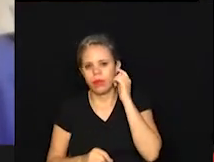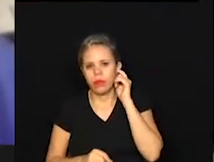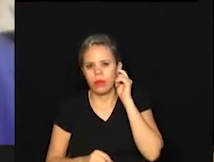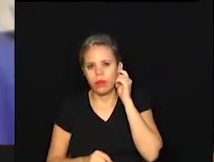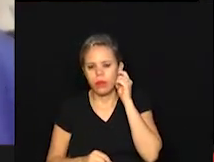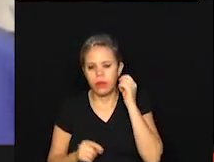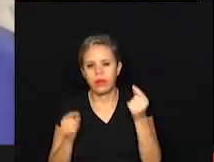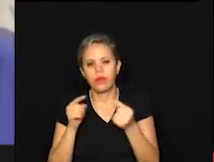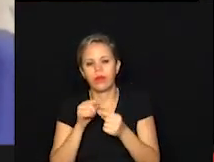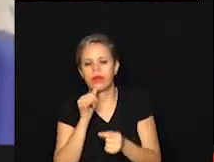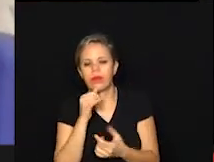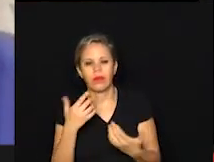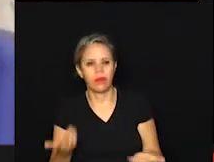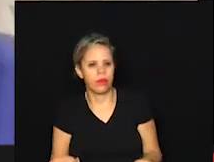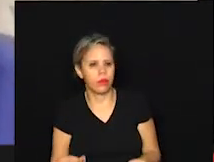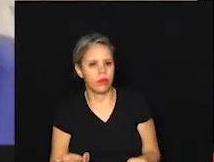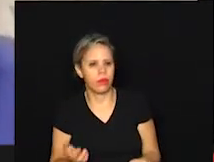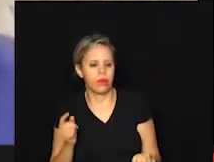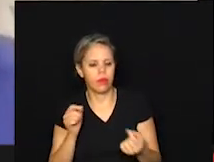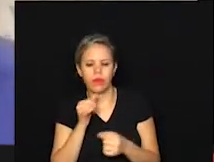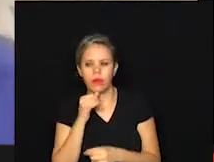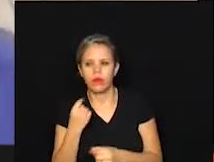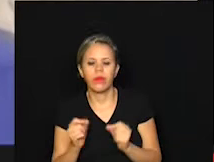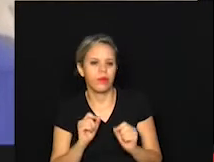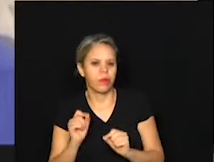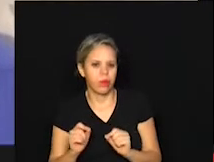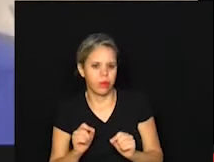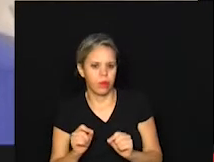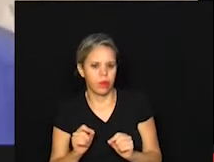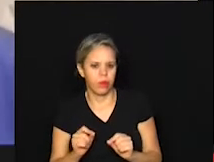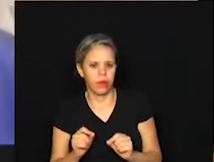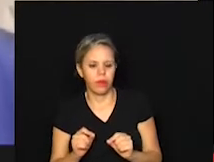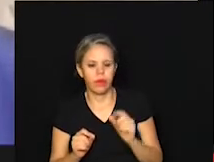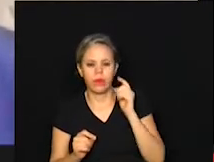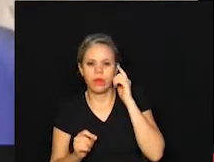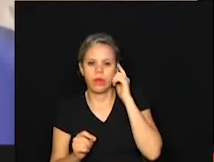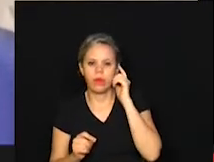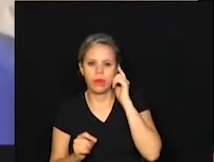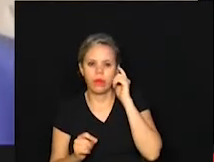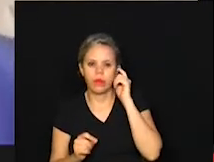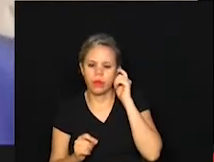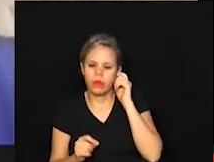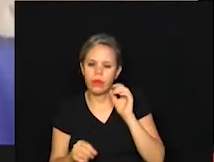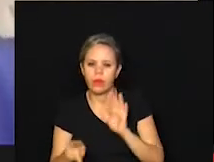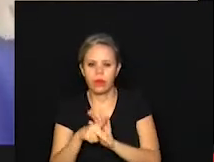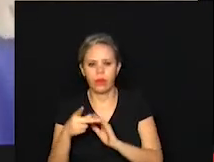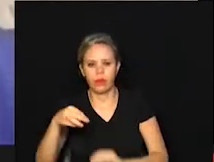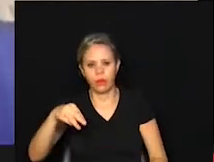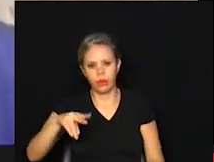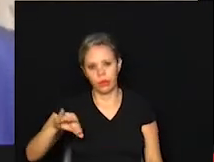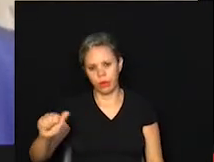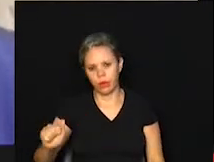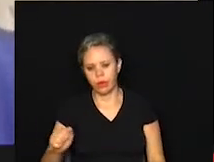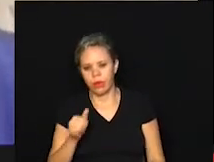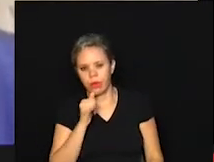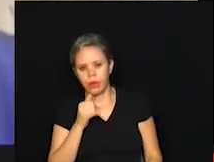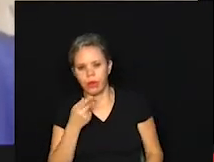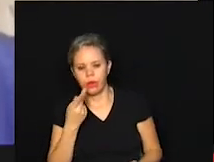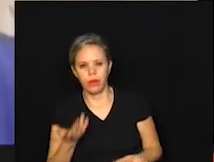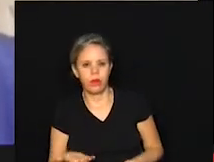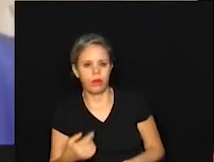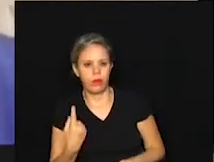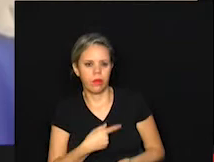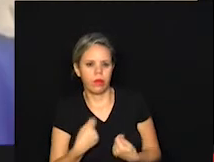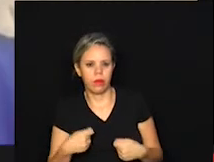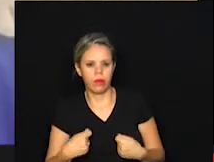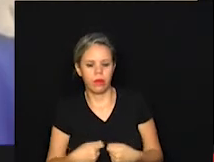linha é no sentido de que a própria Mônica bem frisou, de que nós precisamos